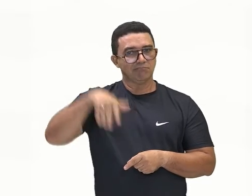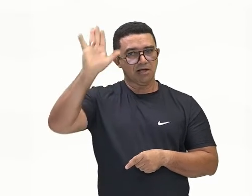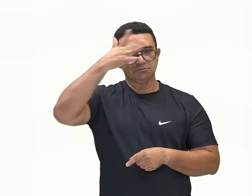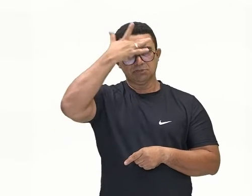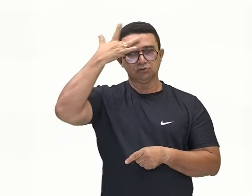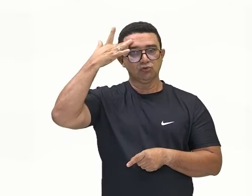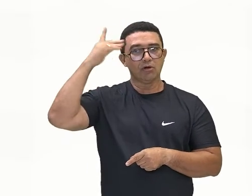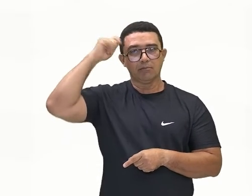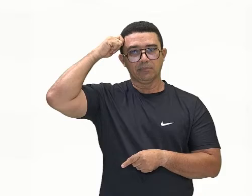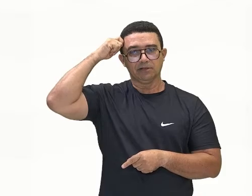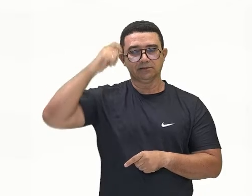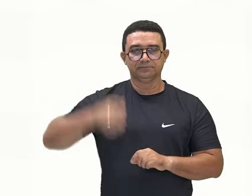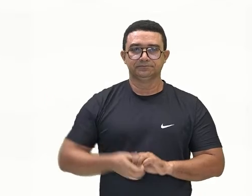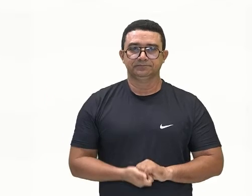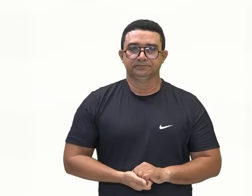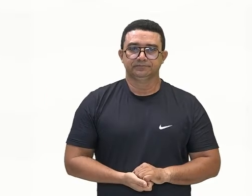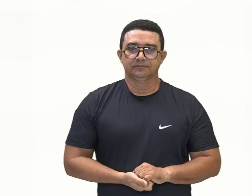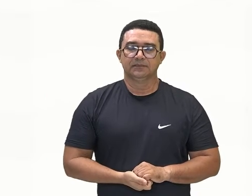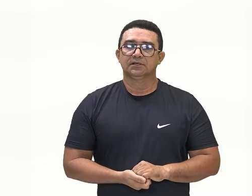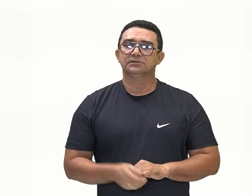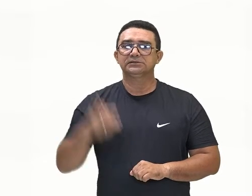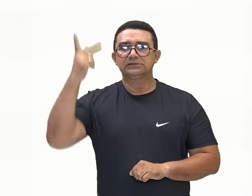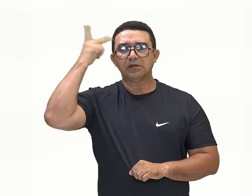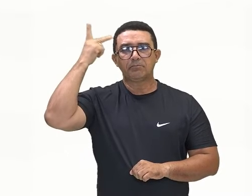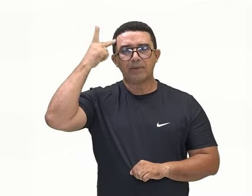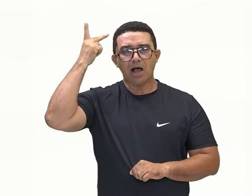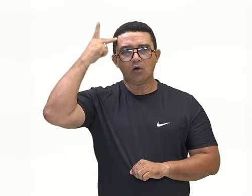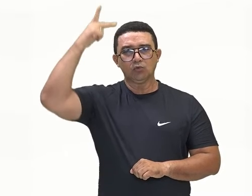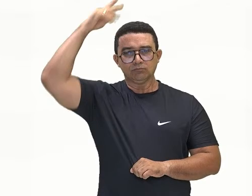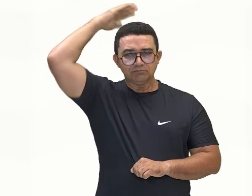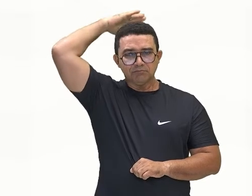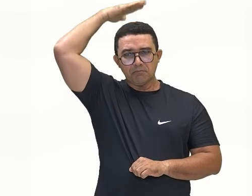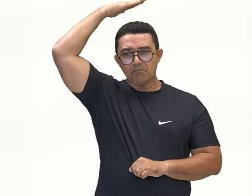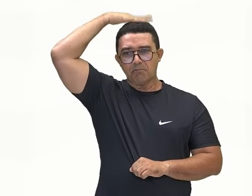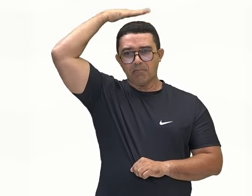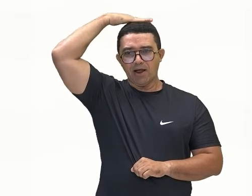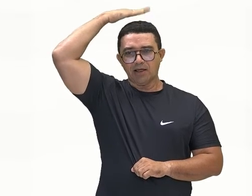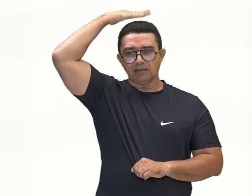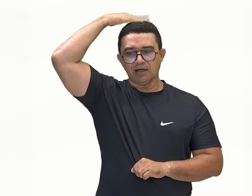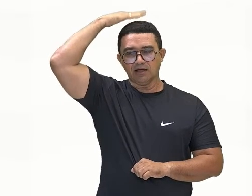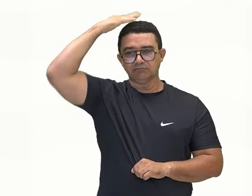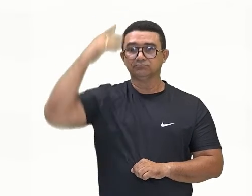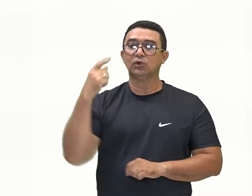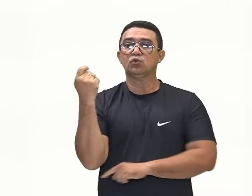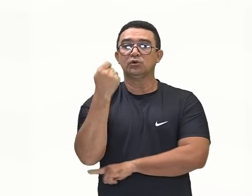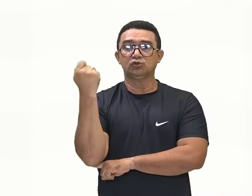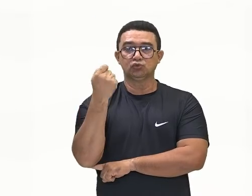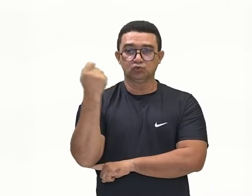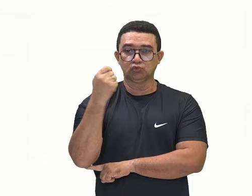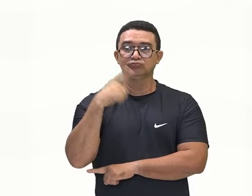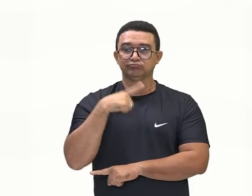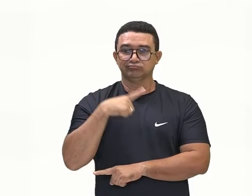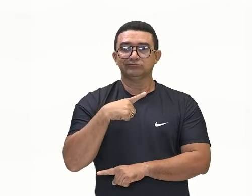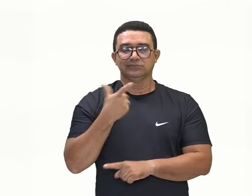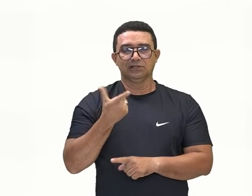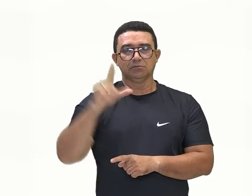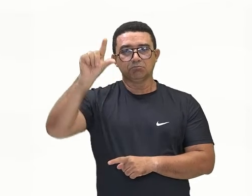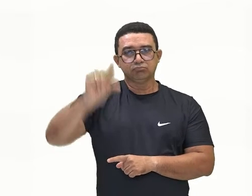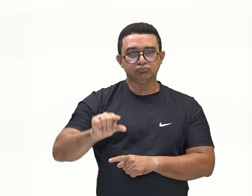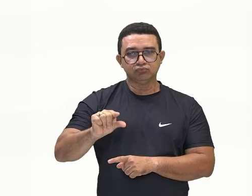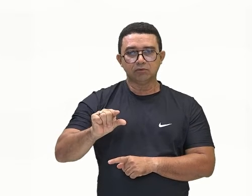ó, São Paulo, Paraná, Santa Catarina e Rio Grande do Sul são os estados com a